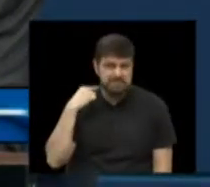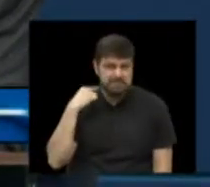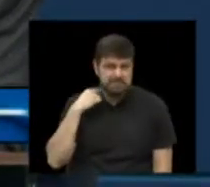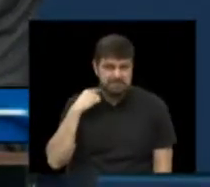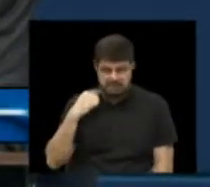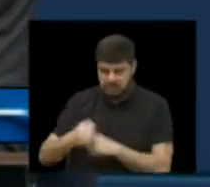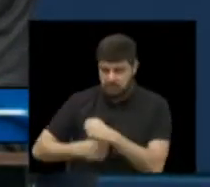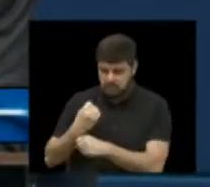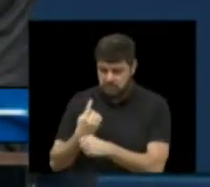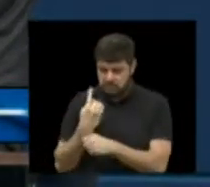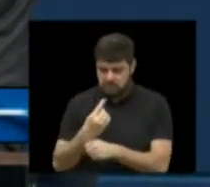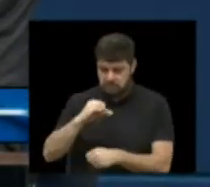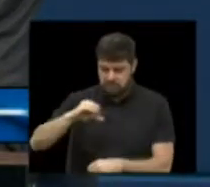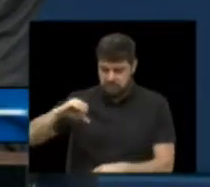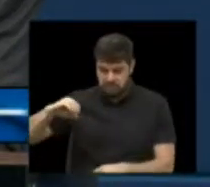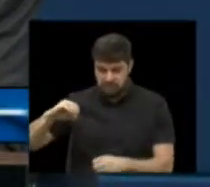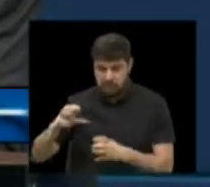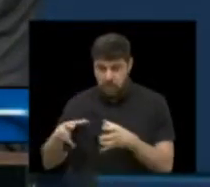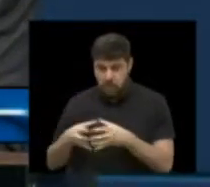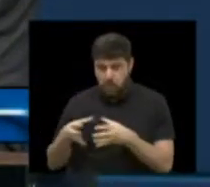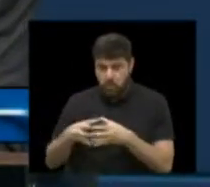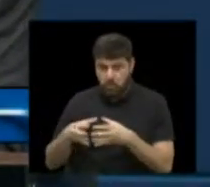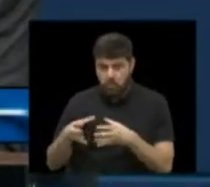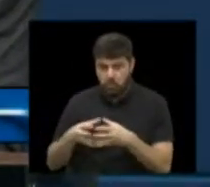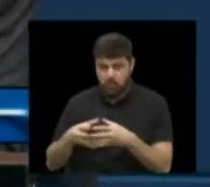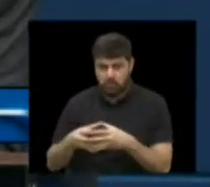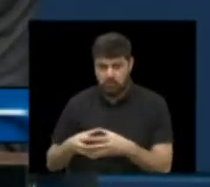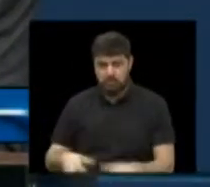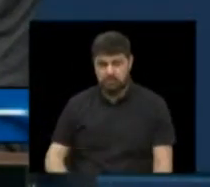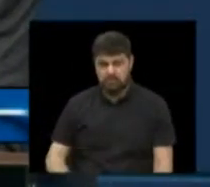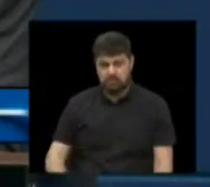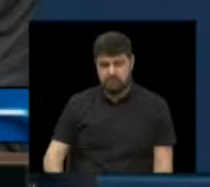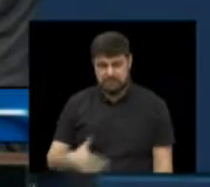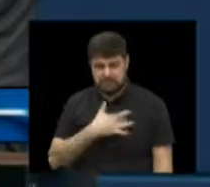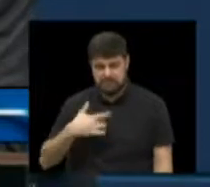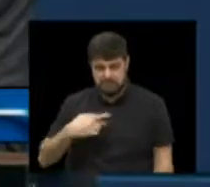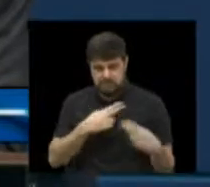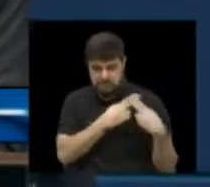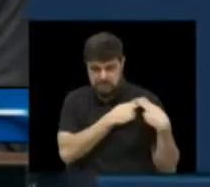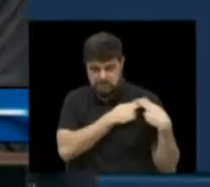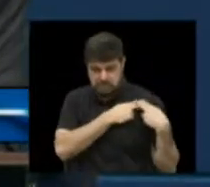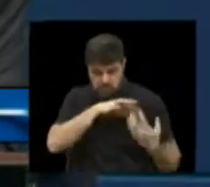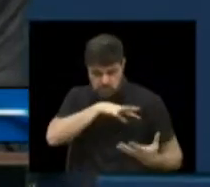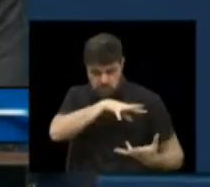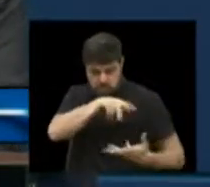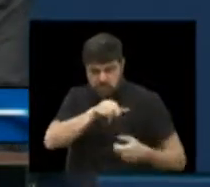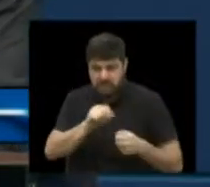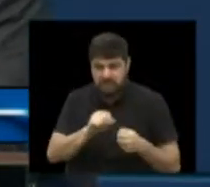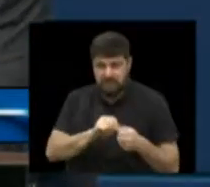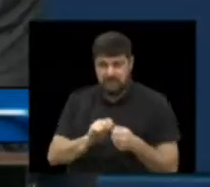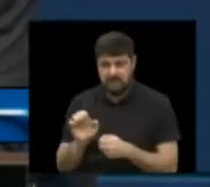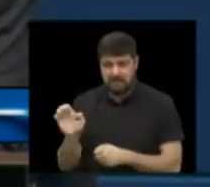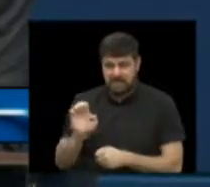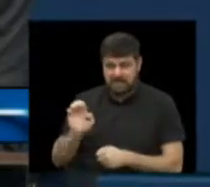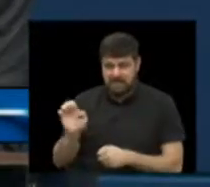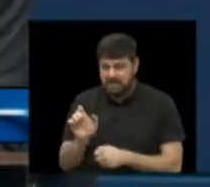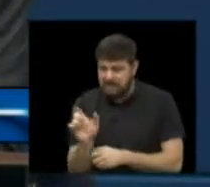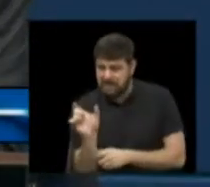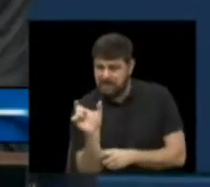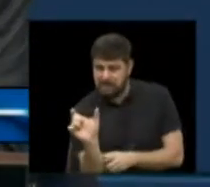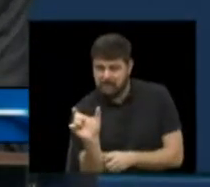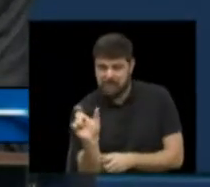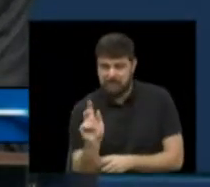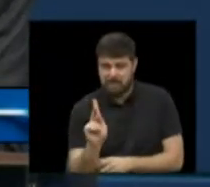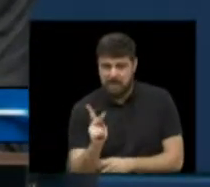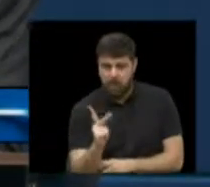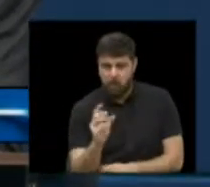que a Organização Mundial da Saúde retirou a homossexualidade da classificação internacional de doenças. Naquela época, a Organização